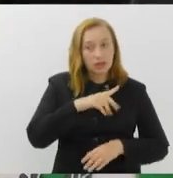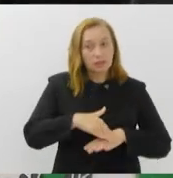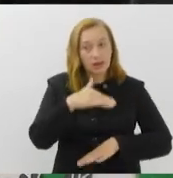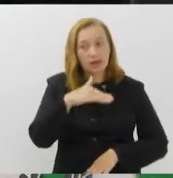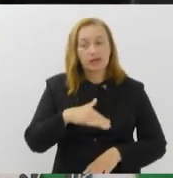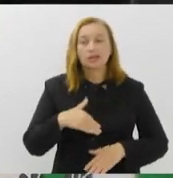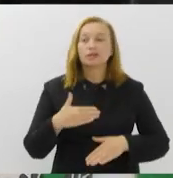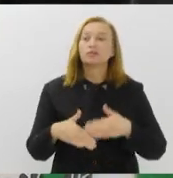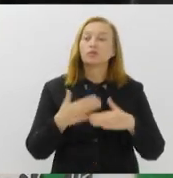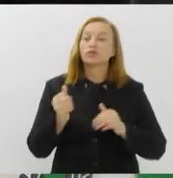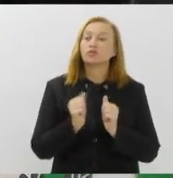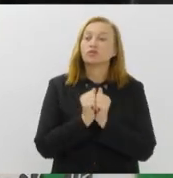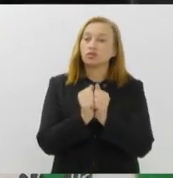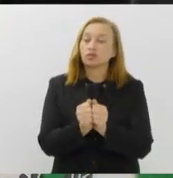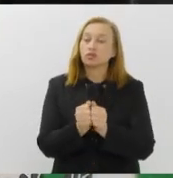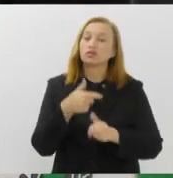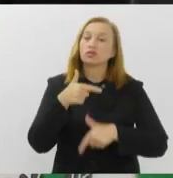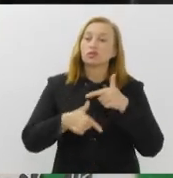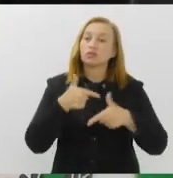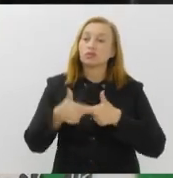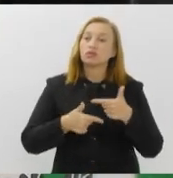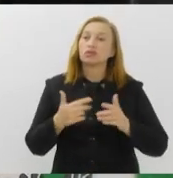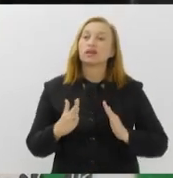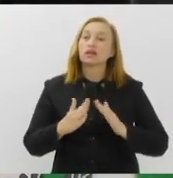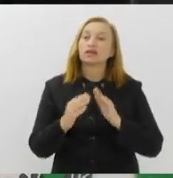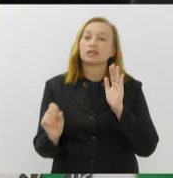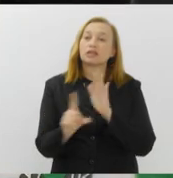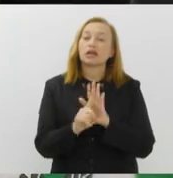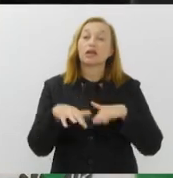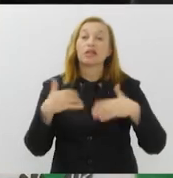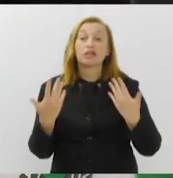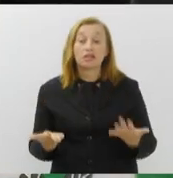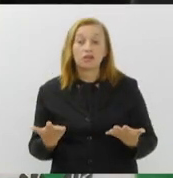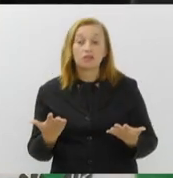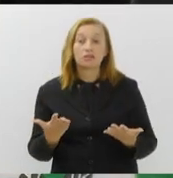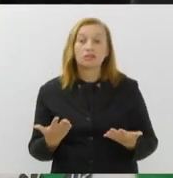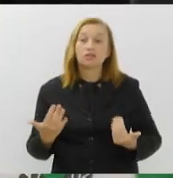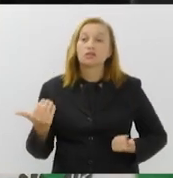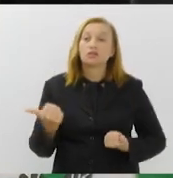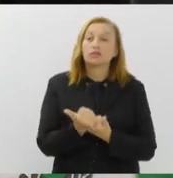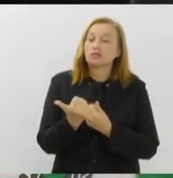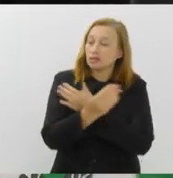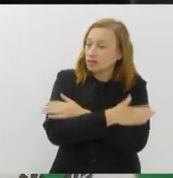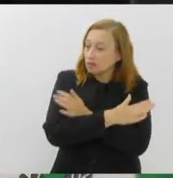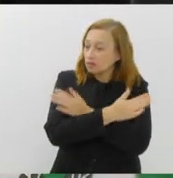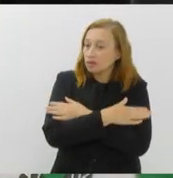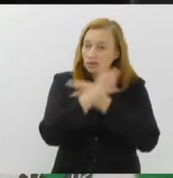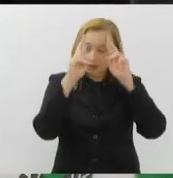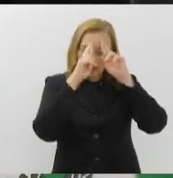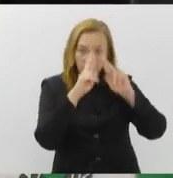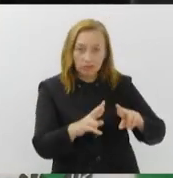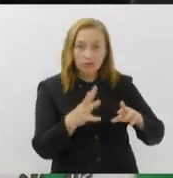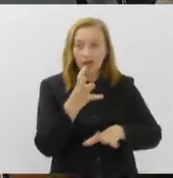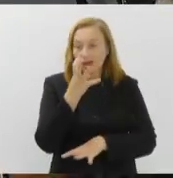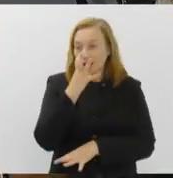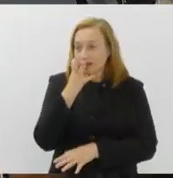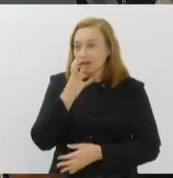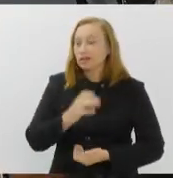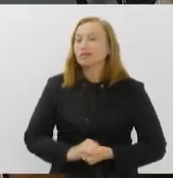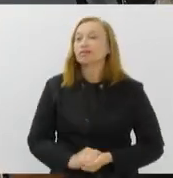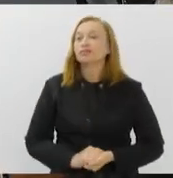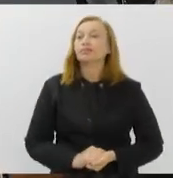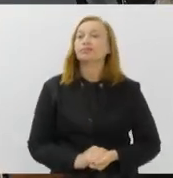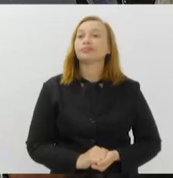processo conjunto de luta dentro dessas casas legislativas. Então, fique com o nosso abraço, com o nosso respeito e a nossa admiração.